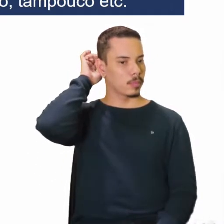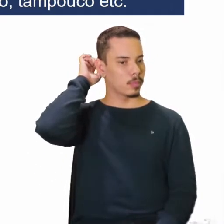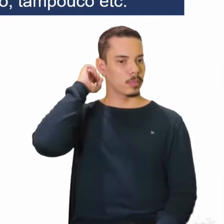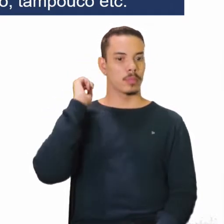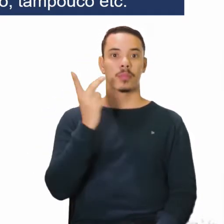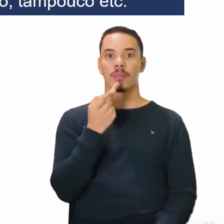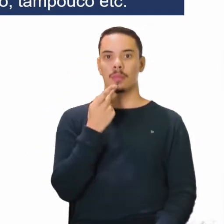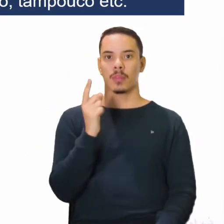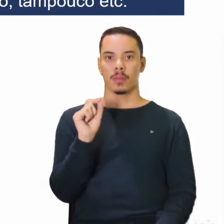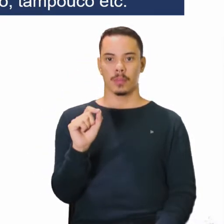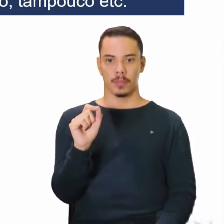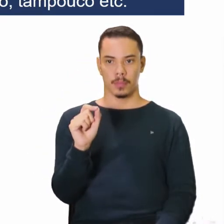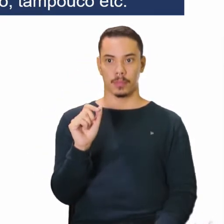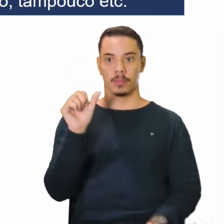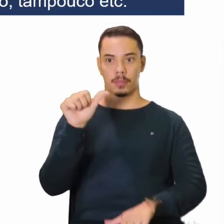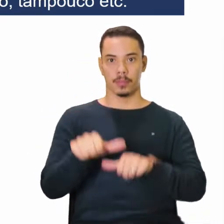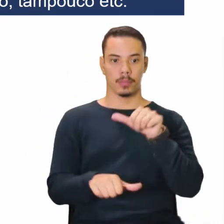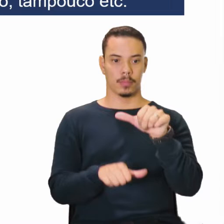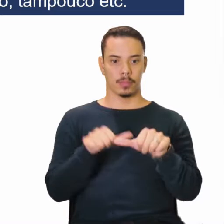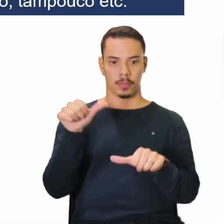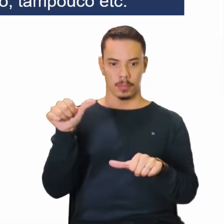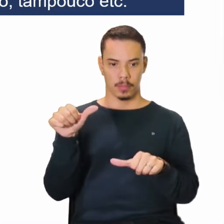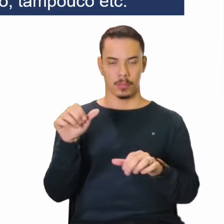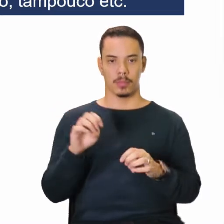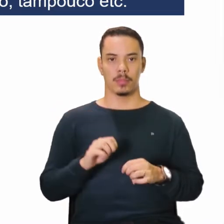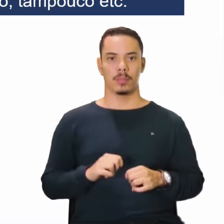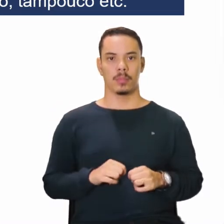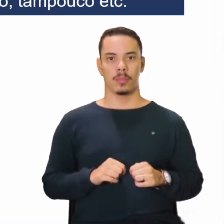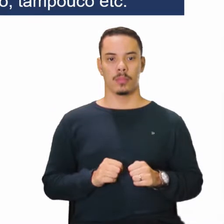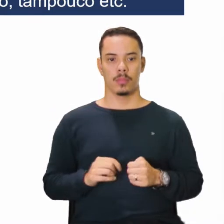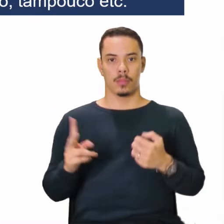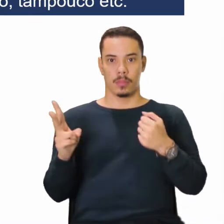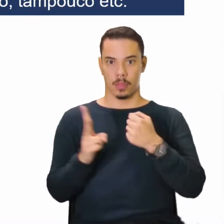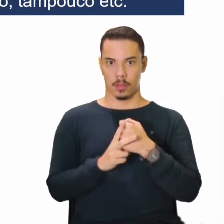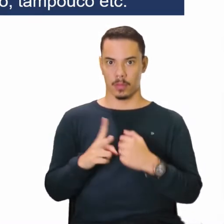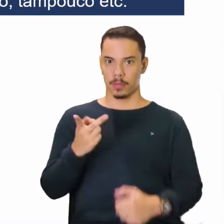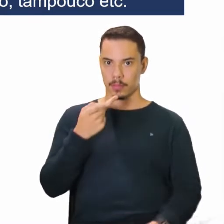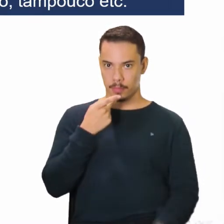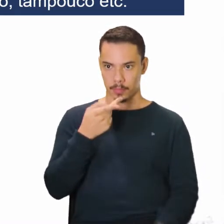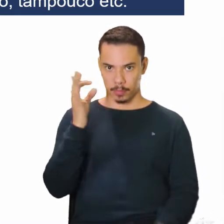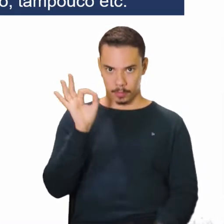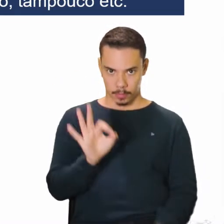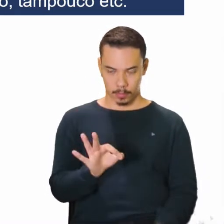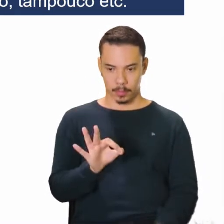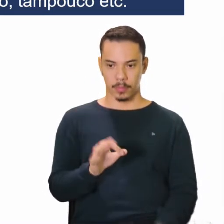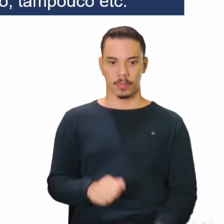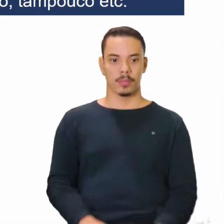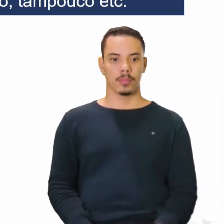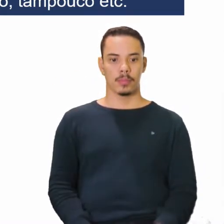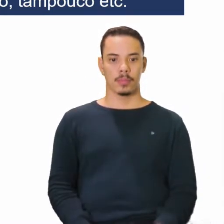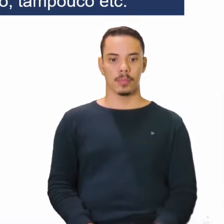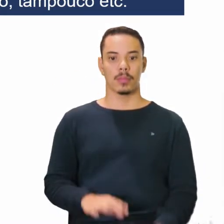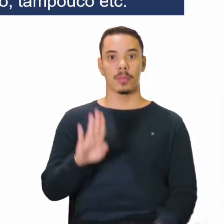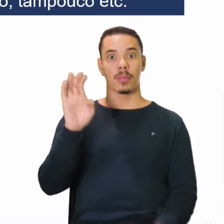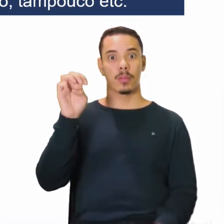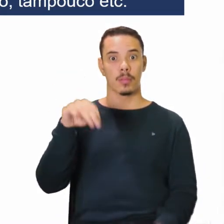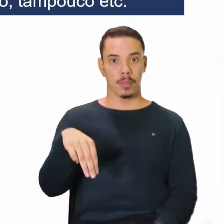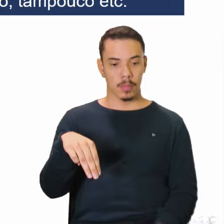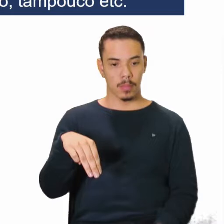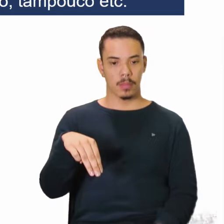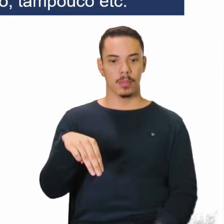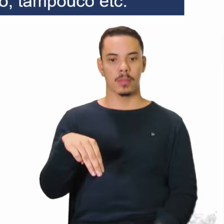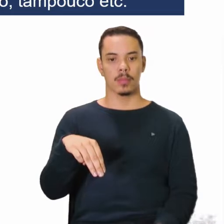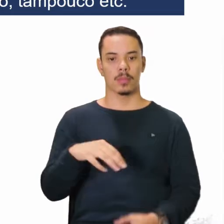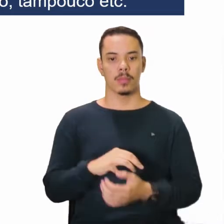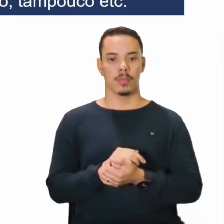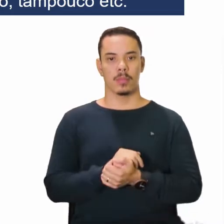Olha lá. Modificou, aí no caso, o verbo falar, certo? E aí, bem veio